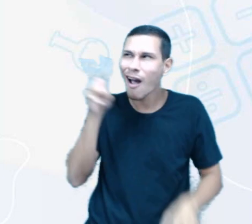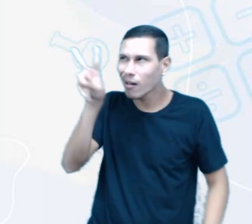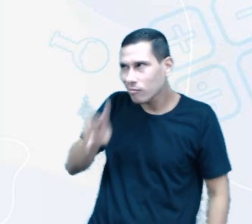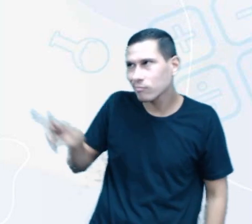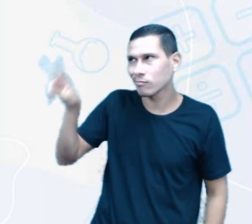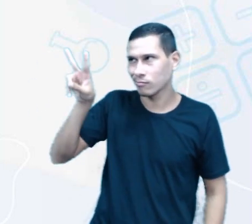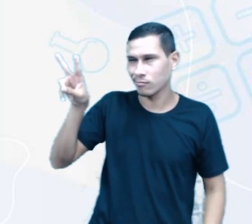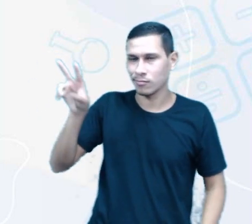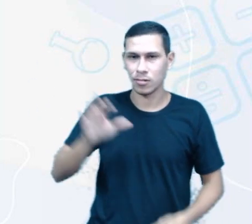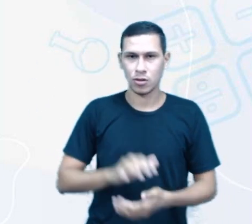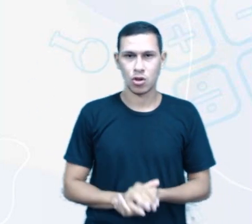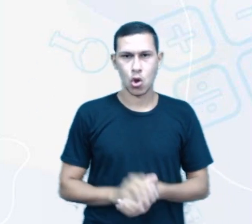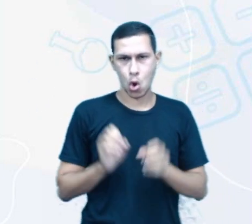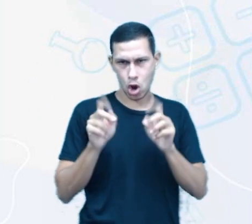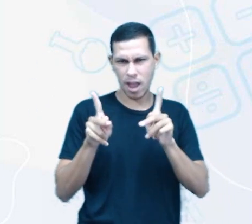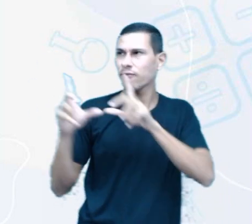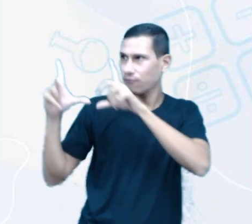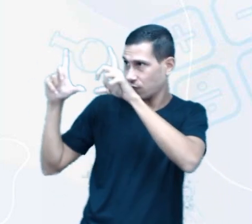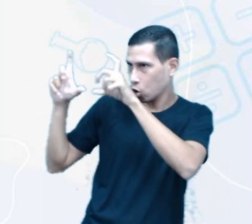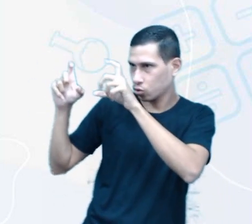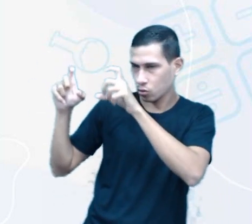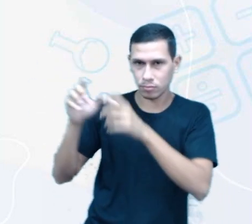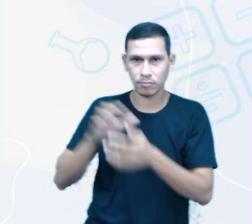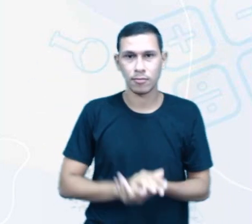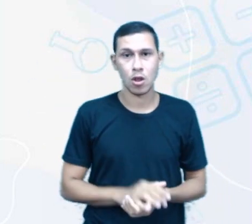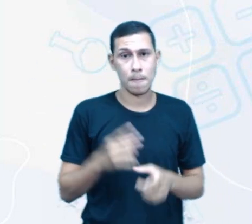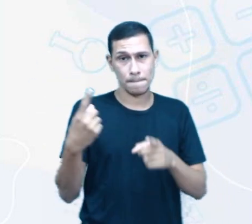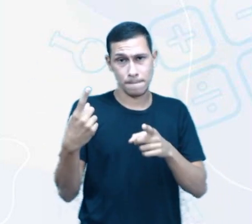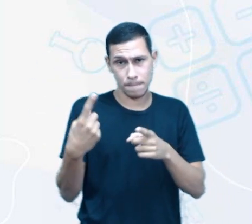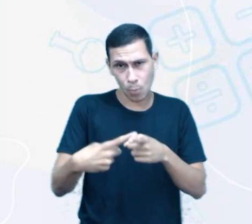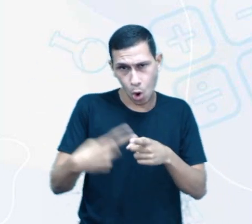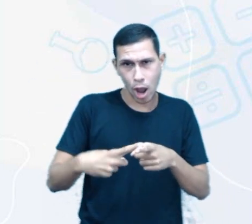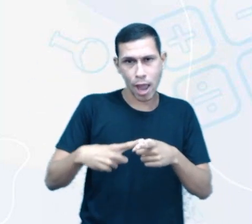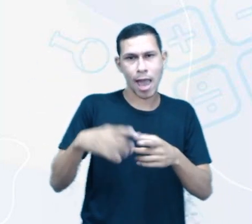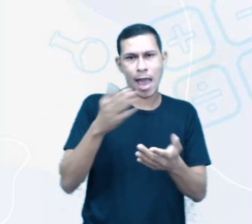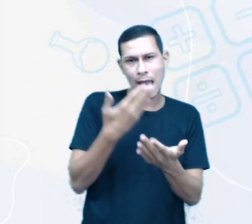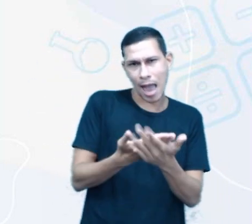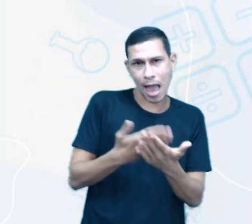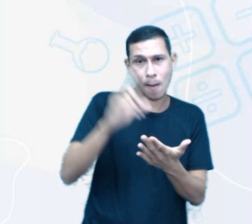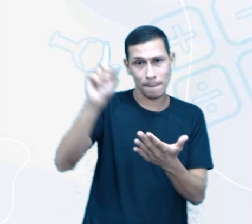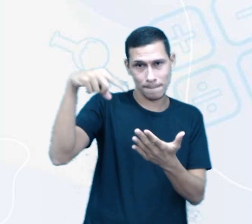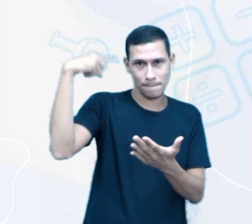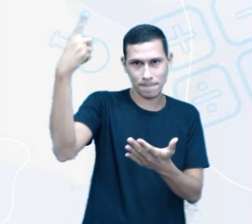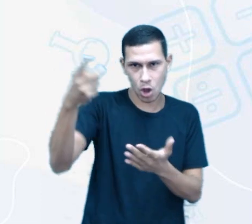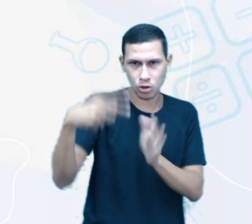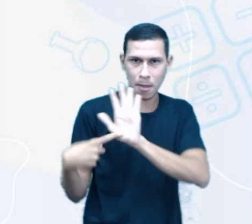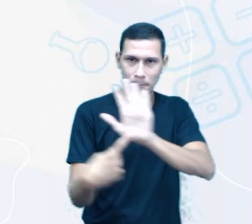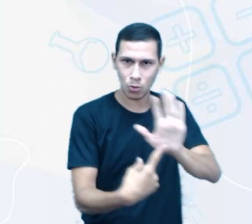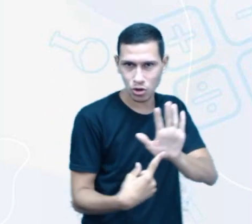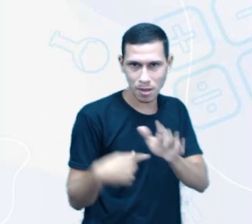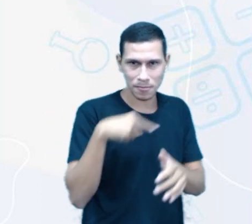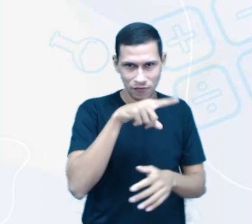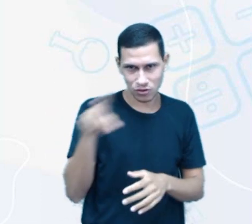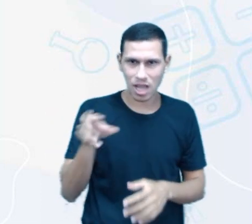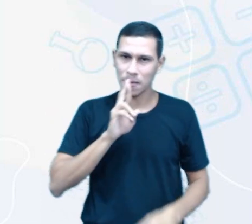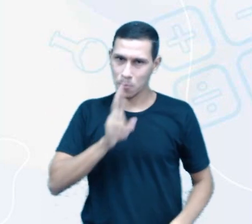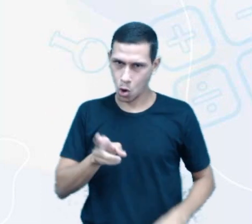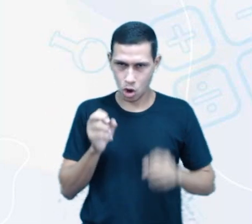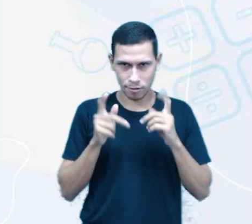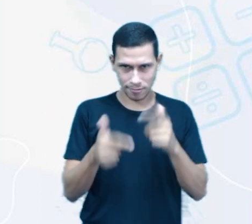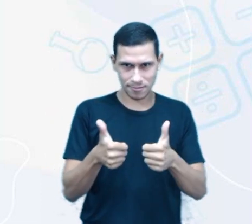certo? Dá um print, tira uma fotinha, que na próxima aula eu trago para vocês o gabarito,